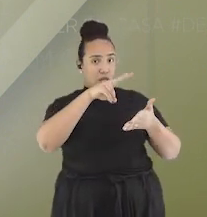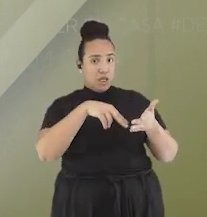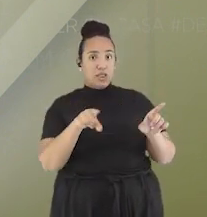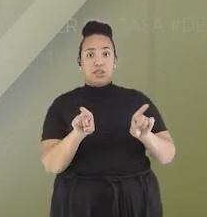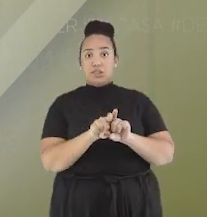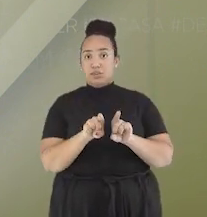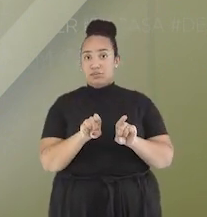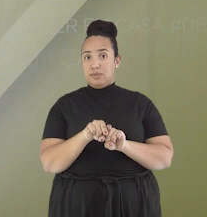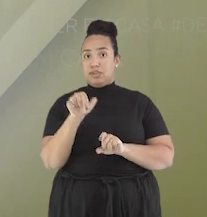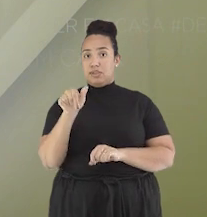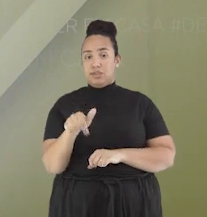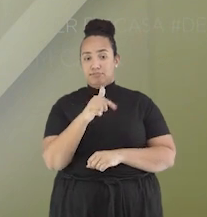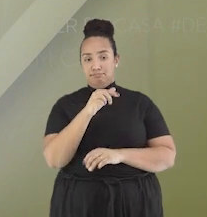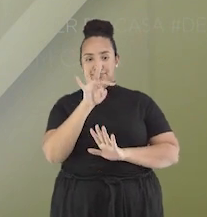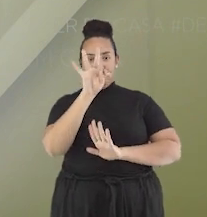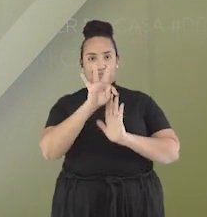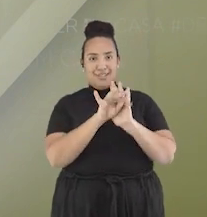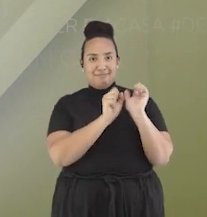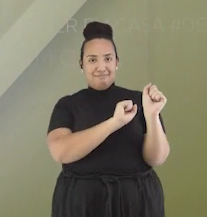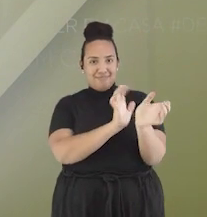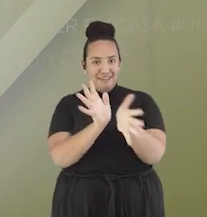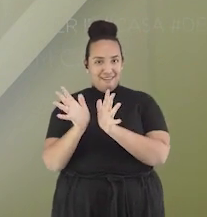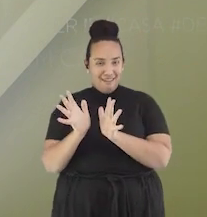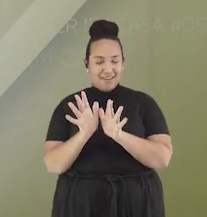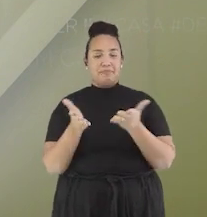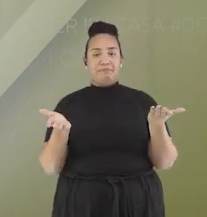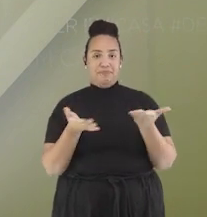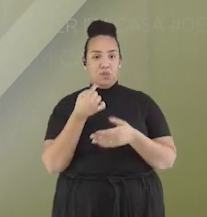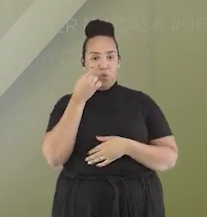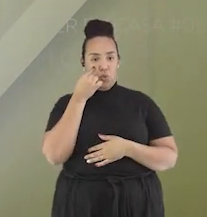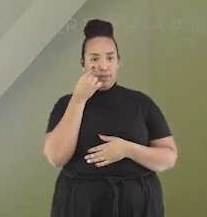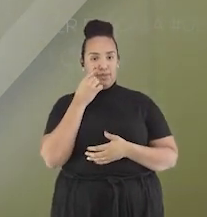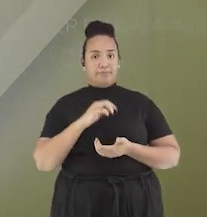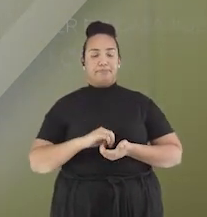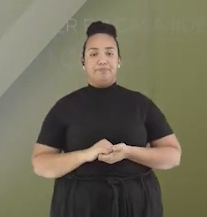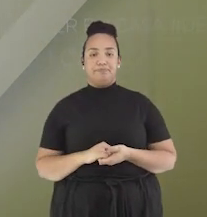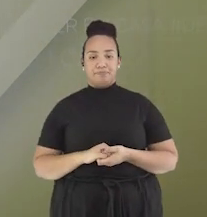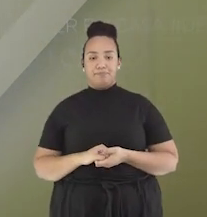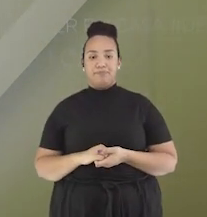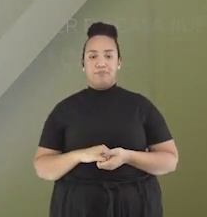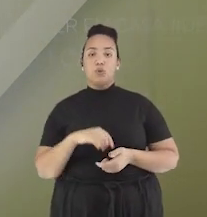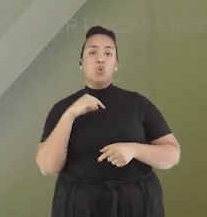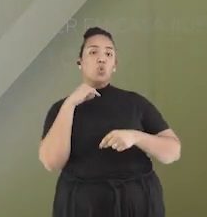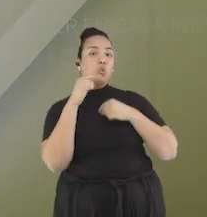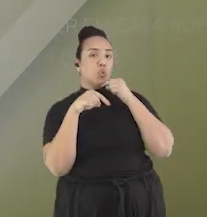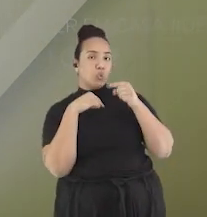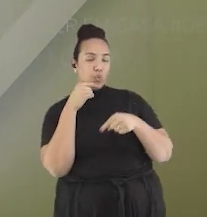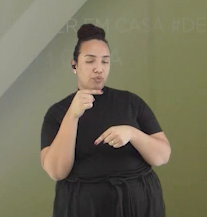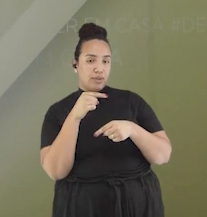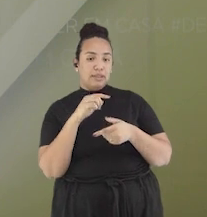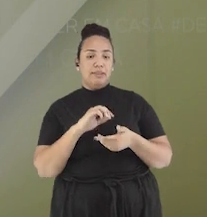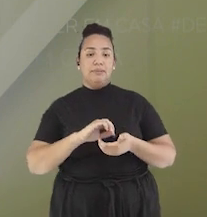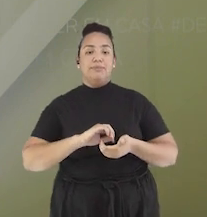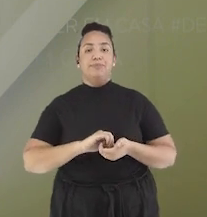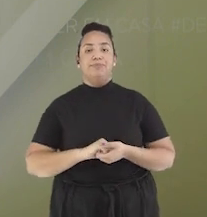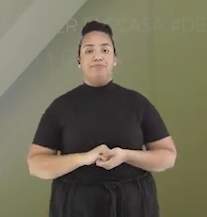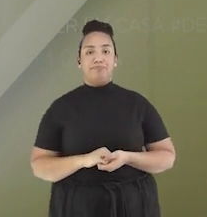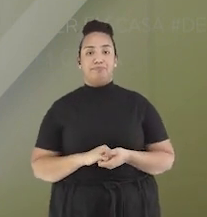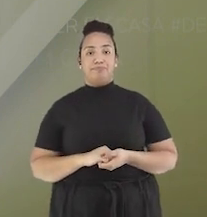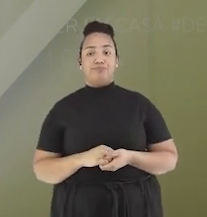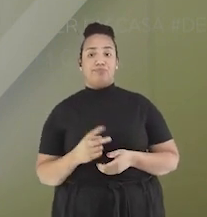na leitura e também na interpretação do texto. Vamos à leitura.